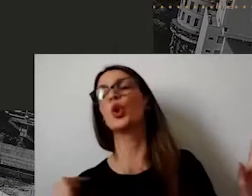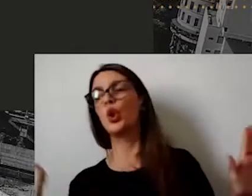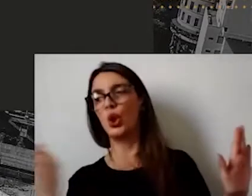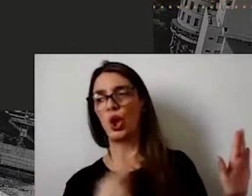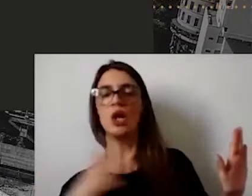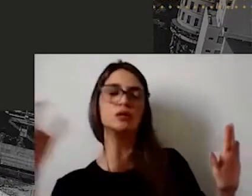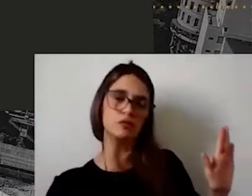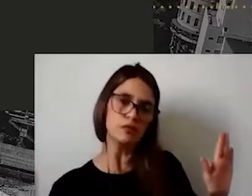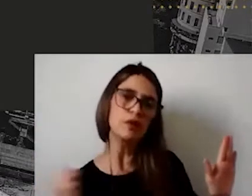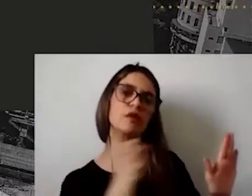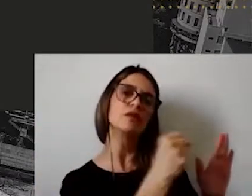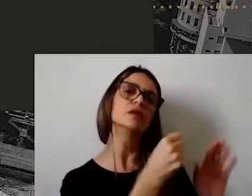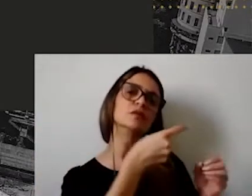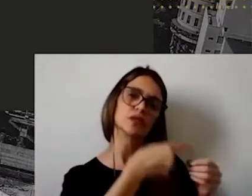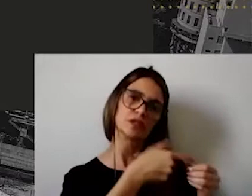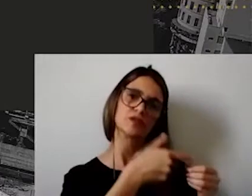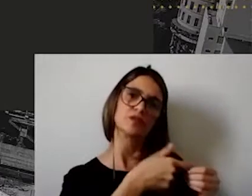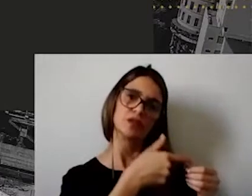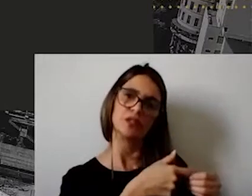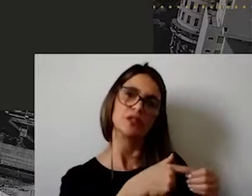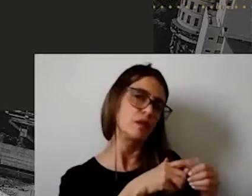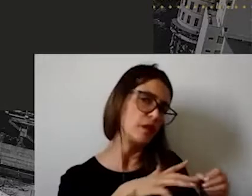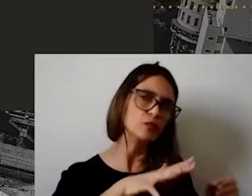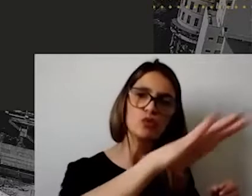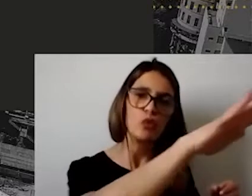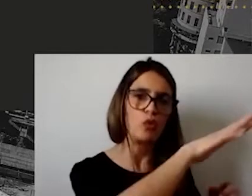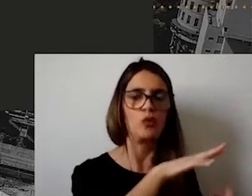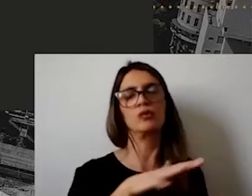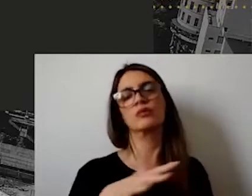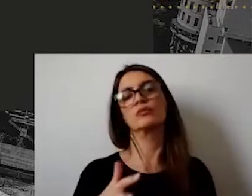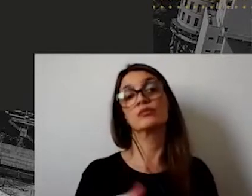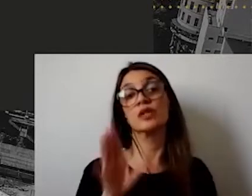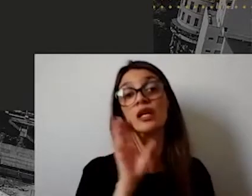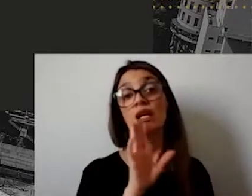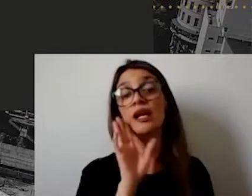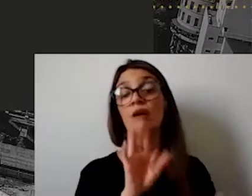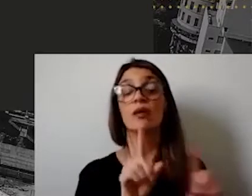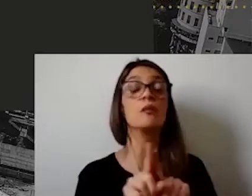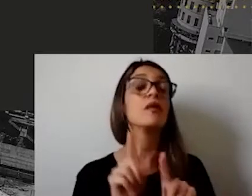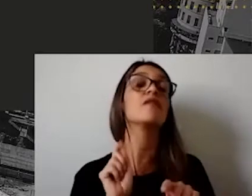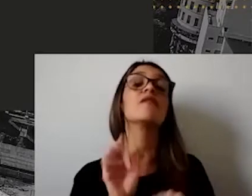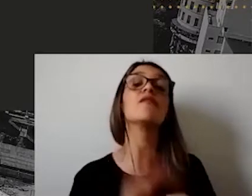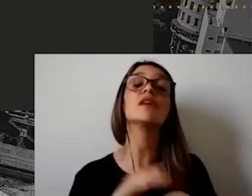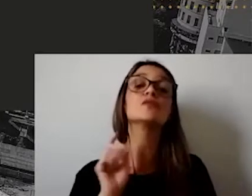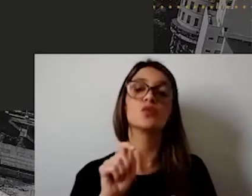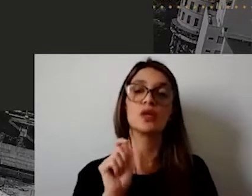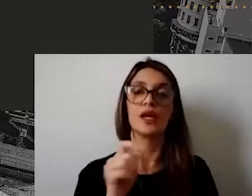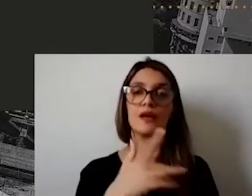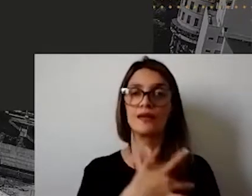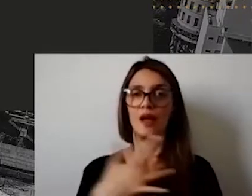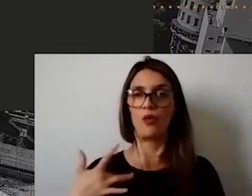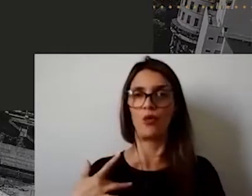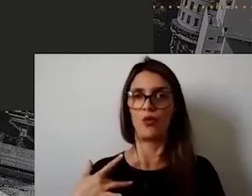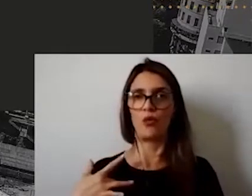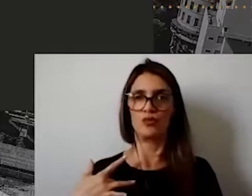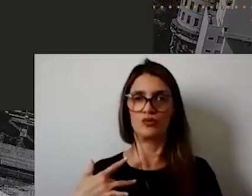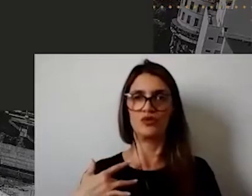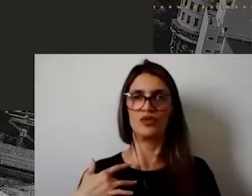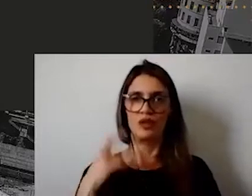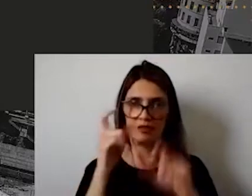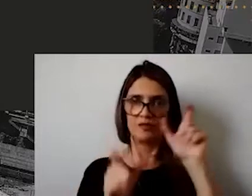Outra coisa super legal que a gente fez foi o trabalho com agentes comunitários de saúde, telesaúde. A gente está